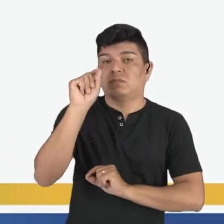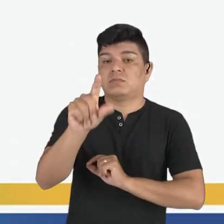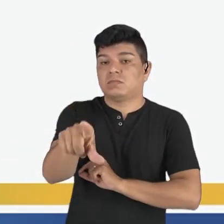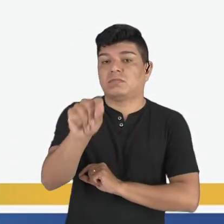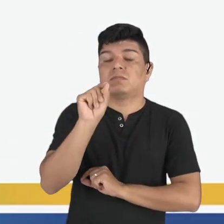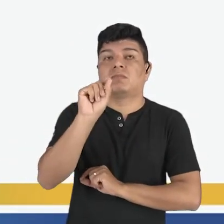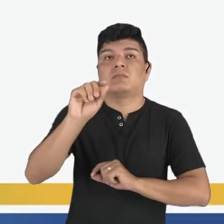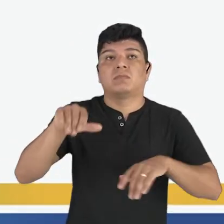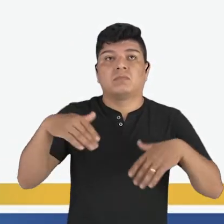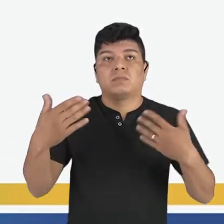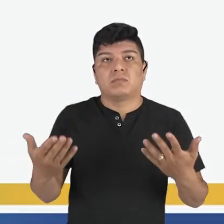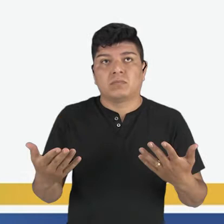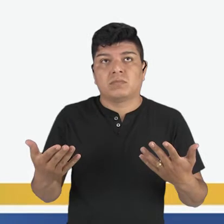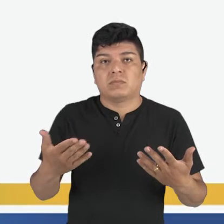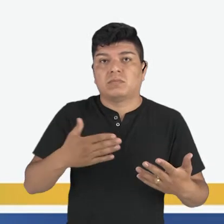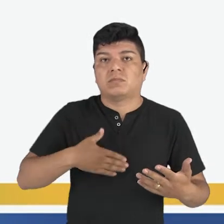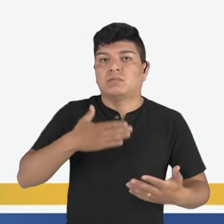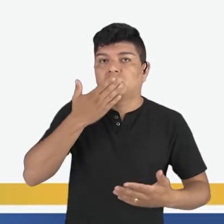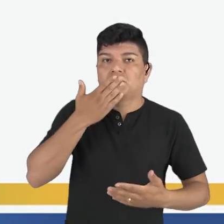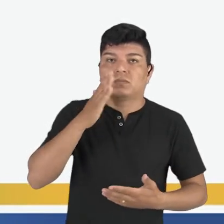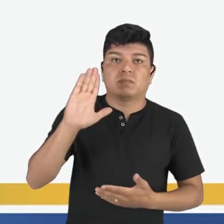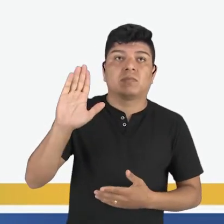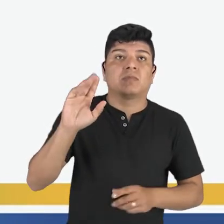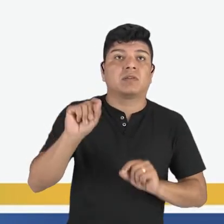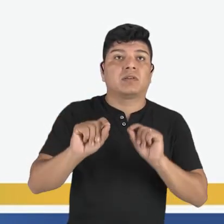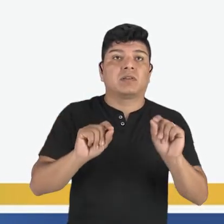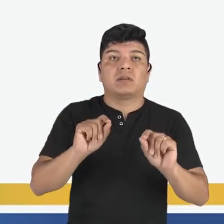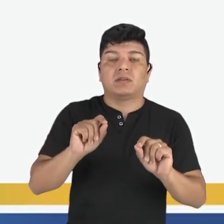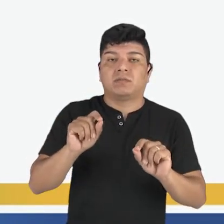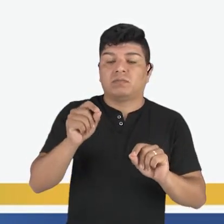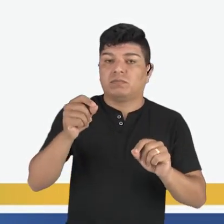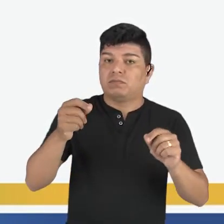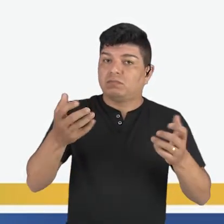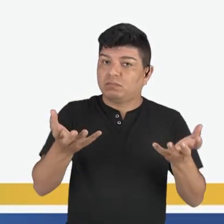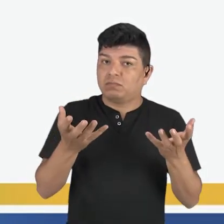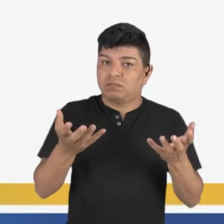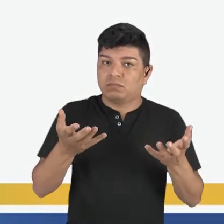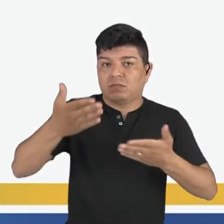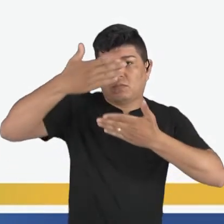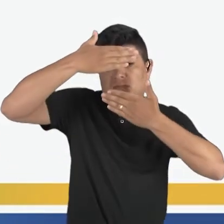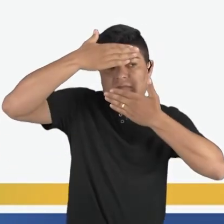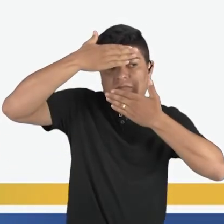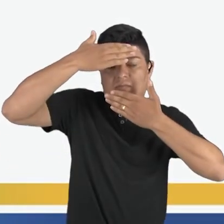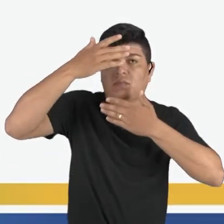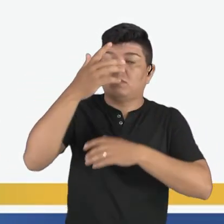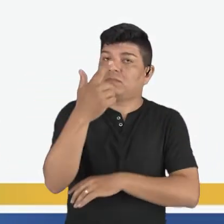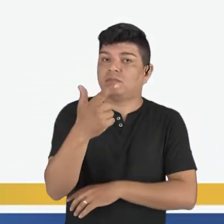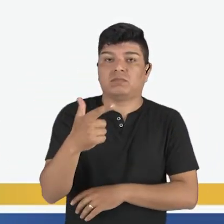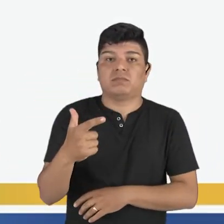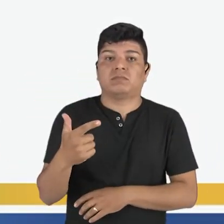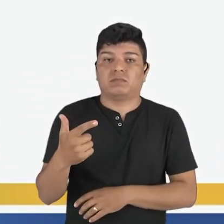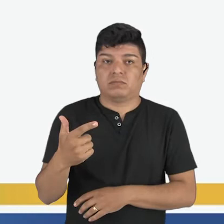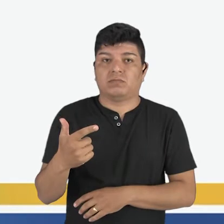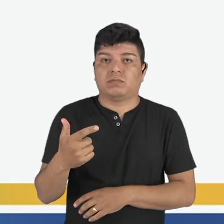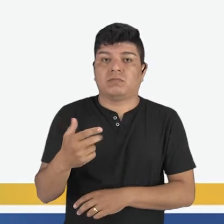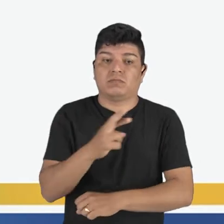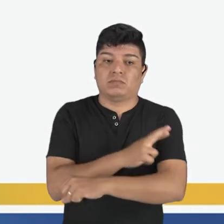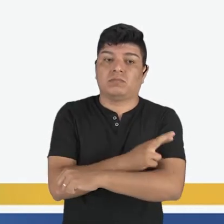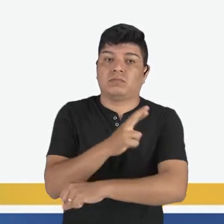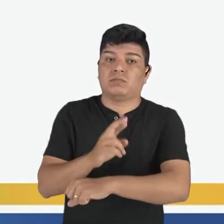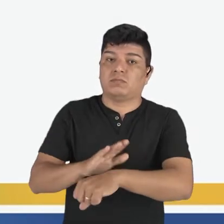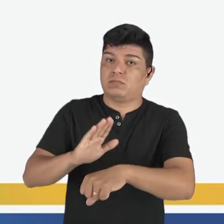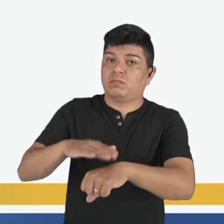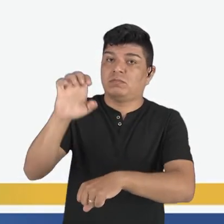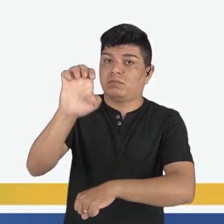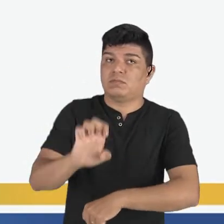optam pelo Islã, pelo islamismo, não sendo necessariamente árabes. Aliás, uma das religiões que tem crescido muito na Europa é